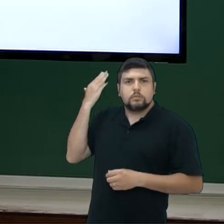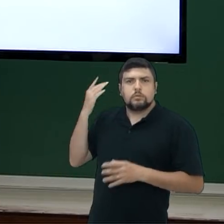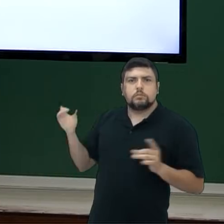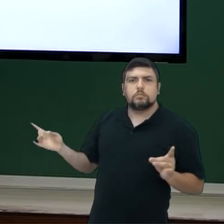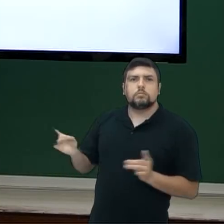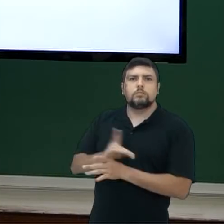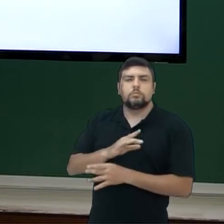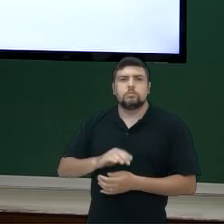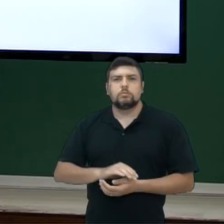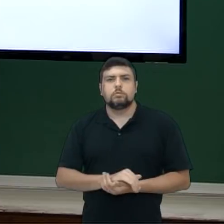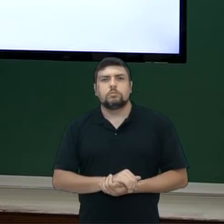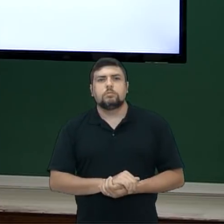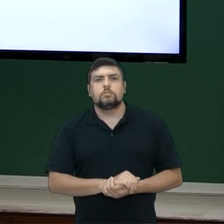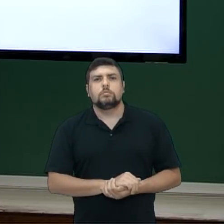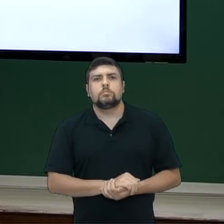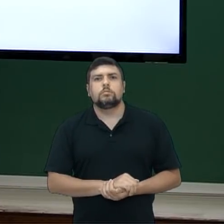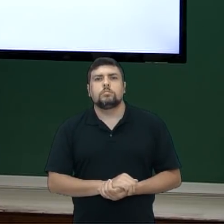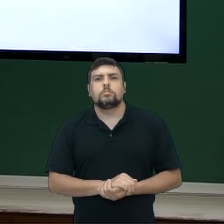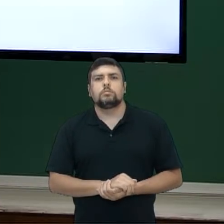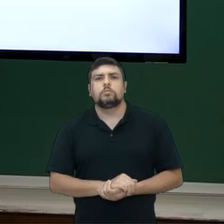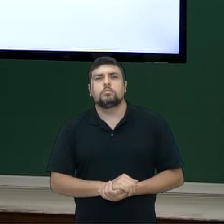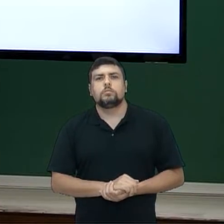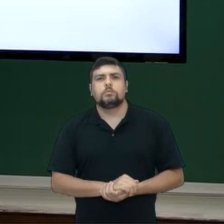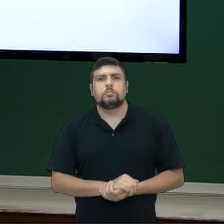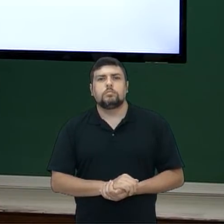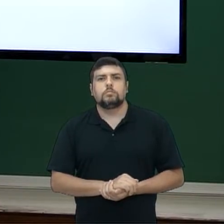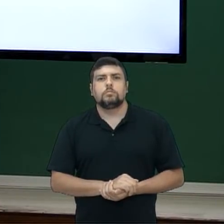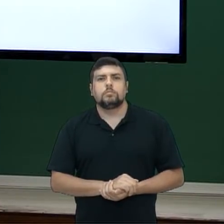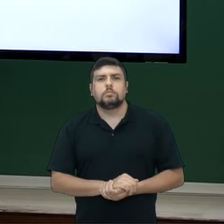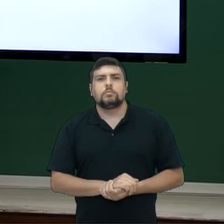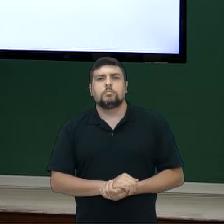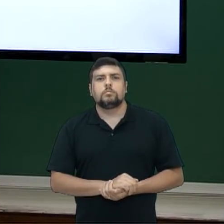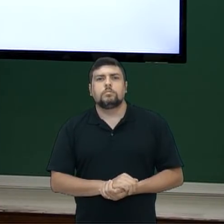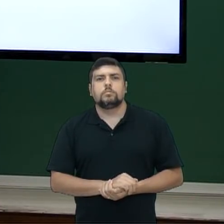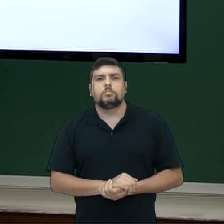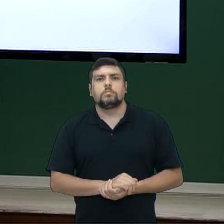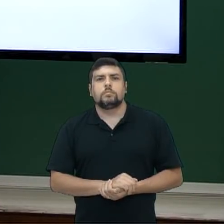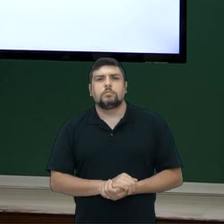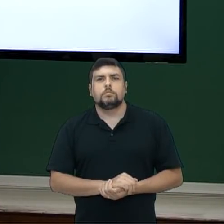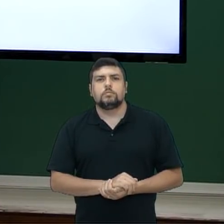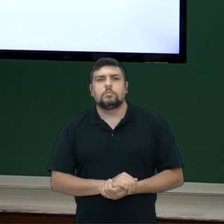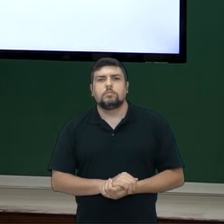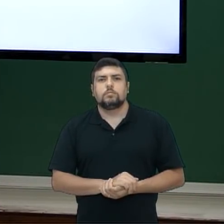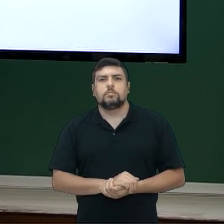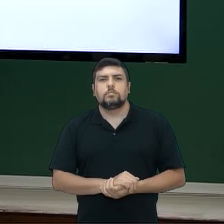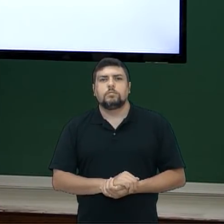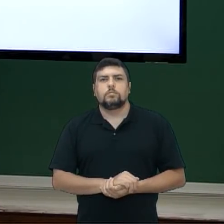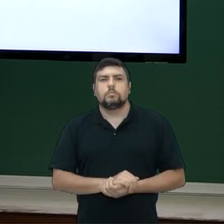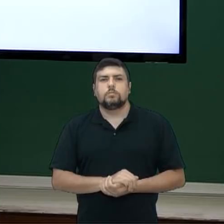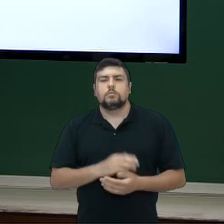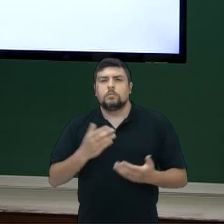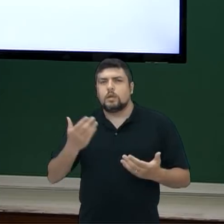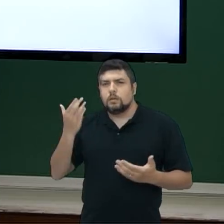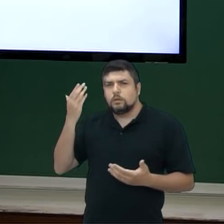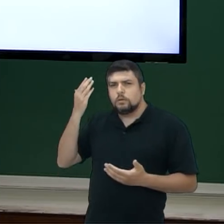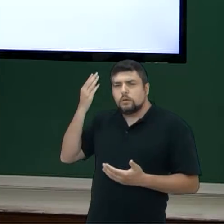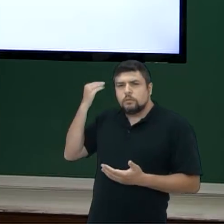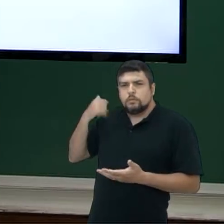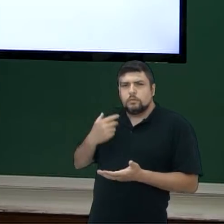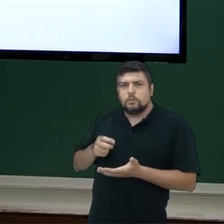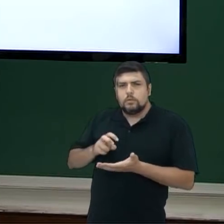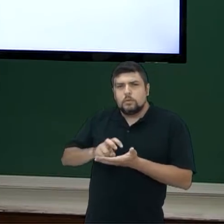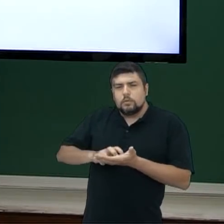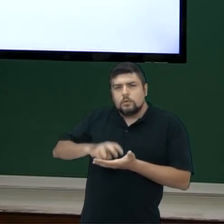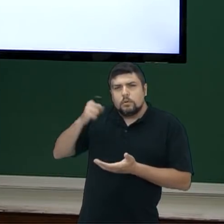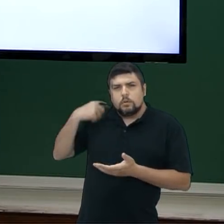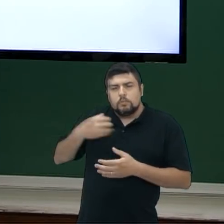made breakfast, drove his son to school and went to work. Ele preparou o café da manhã, levou seu filho para a escola